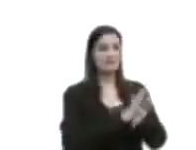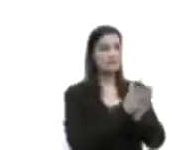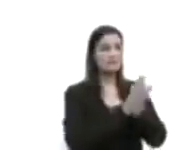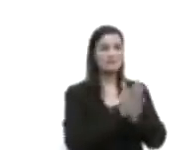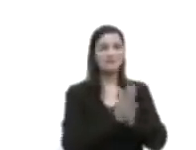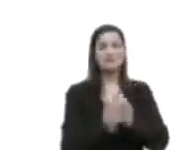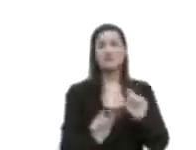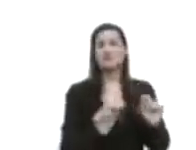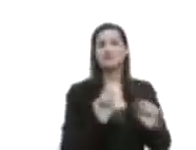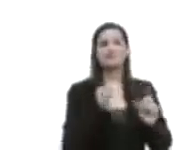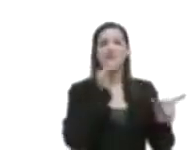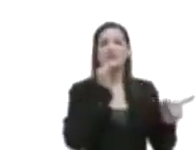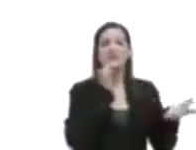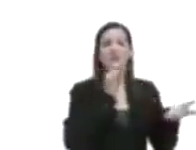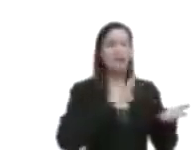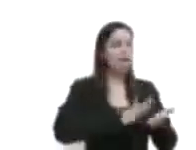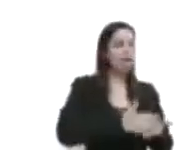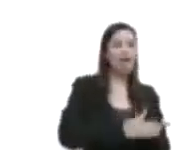carnaval,